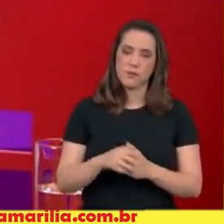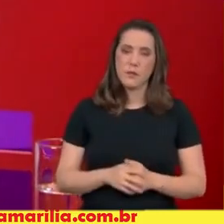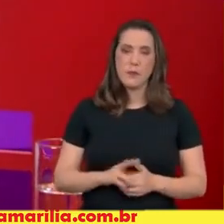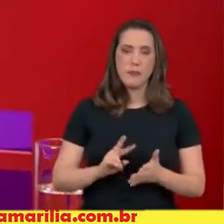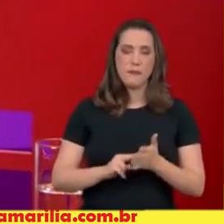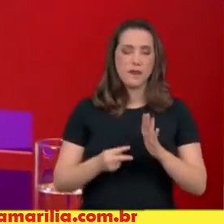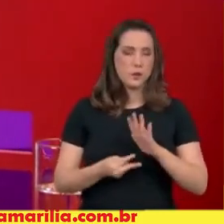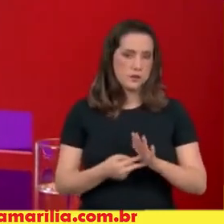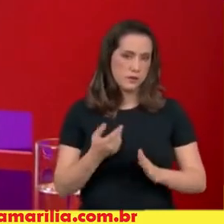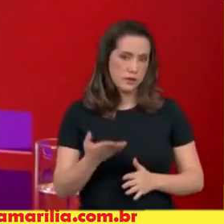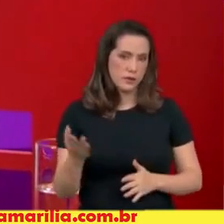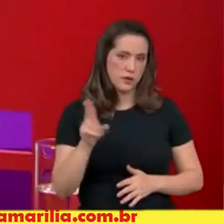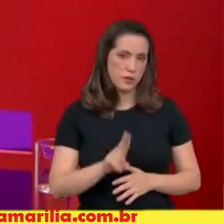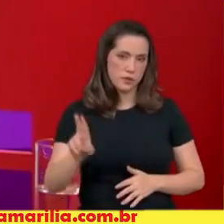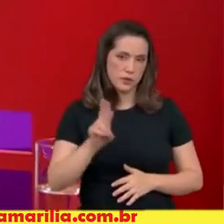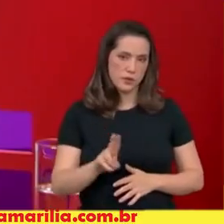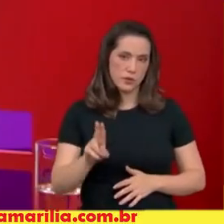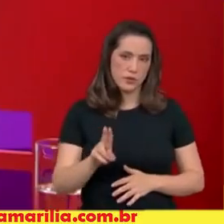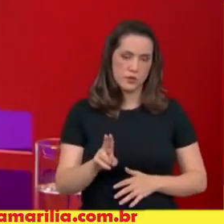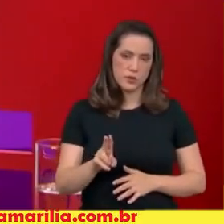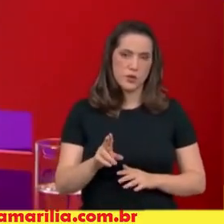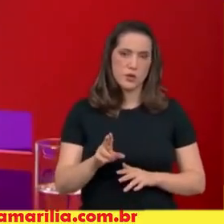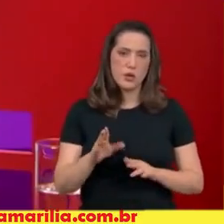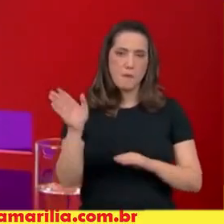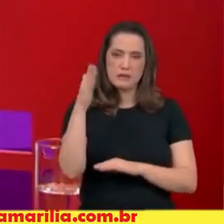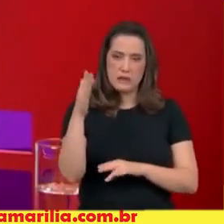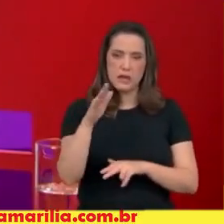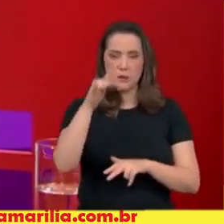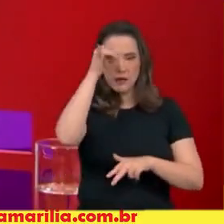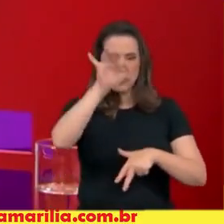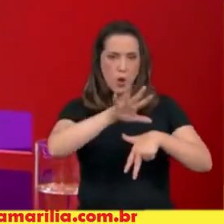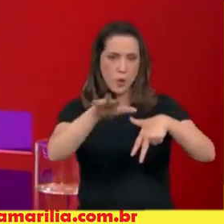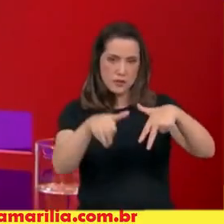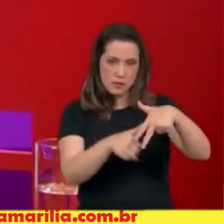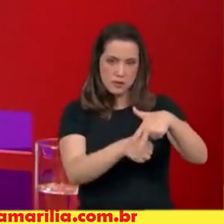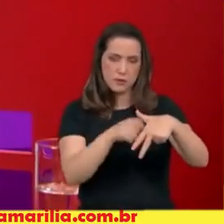seja, assim, o uso da bandeira anticorrupção, eu acho que teve